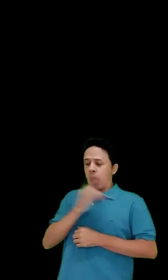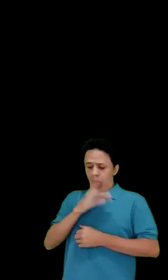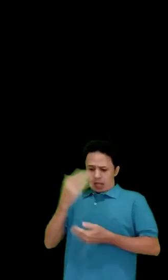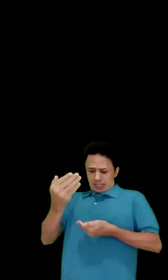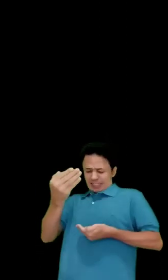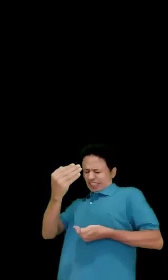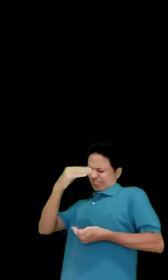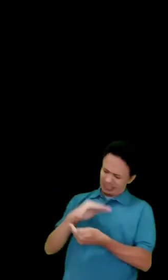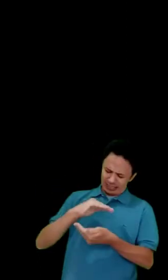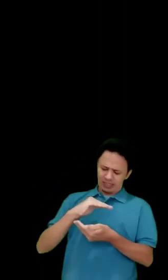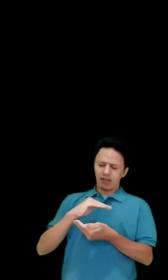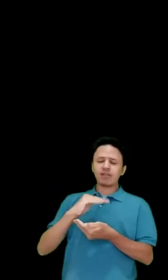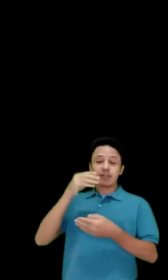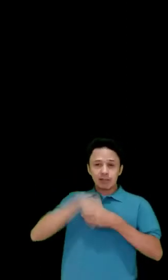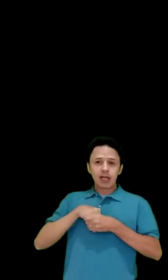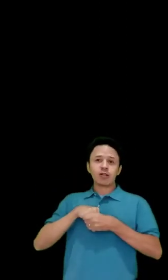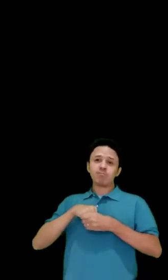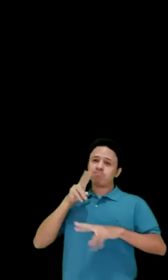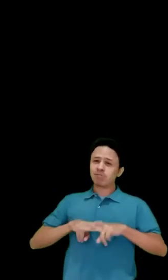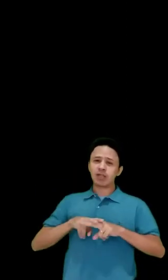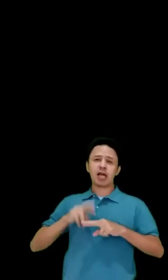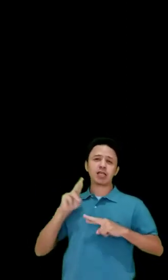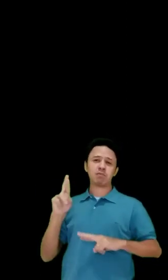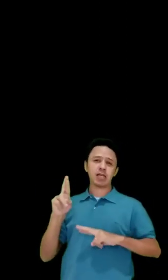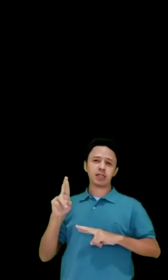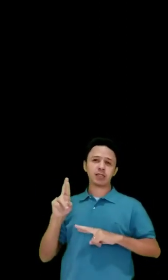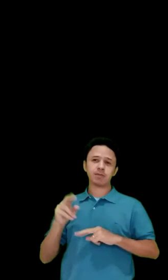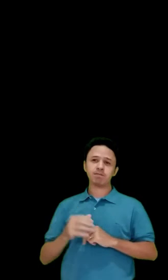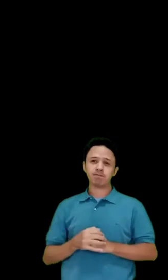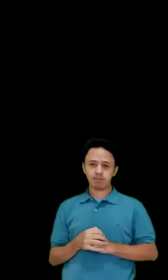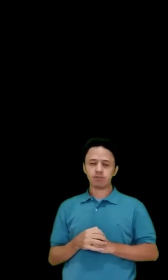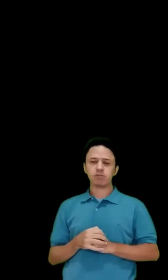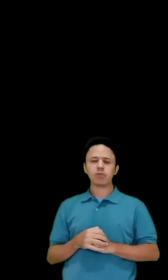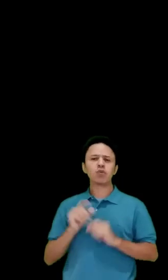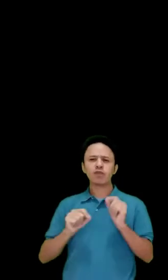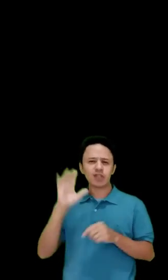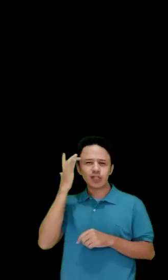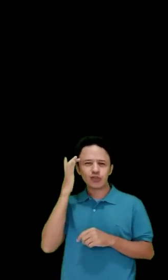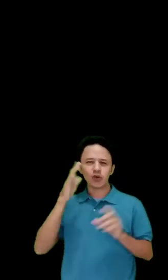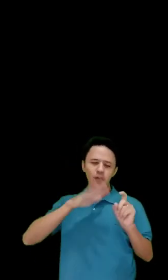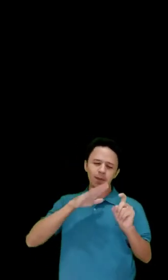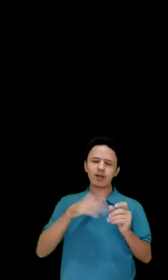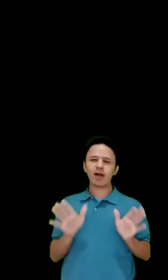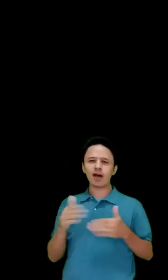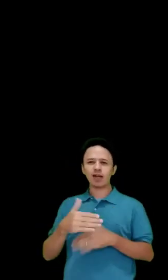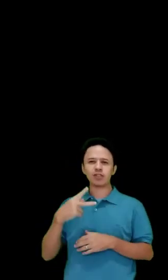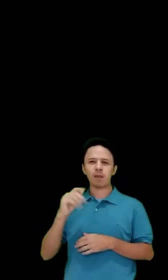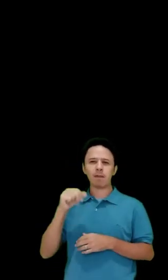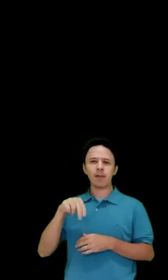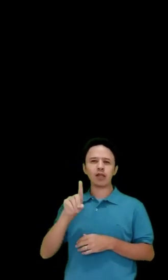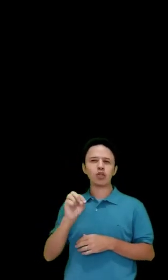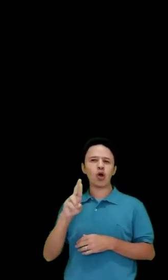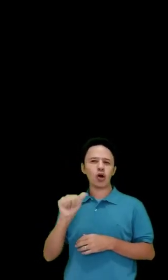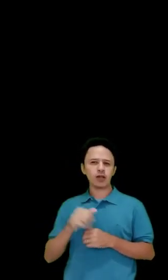possível, fechando dentro dela a esperança. Bom, o que você achou do mito da caixa de Pandora? Existem muitos outros